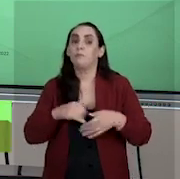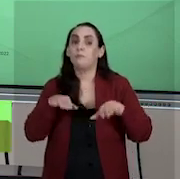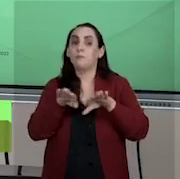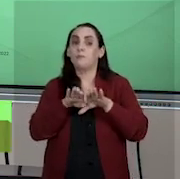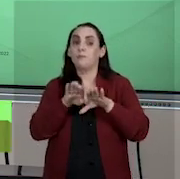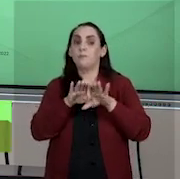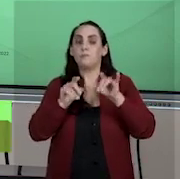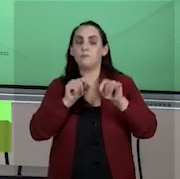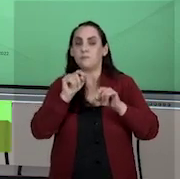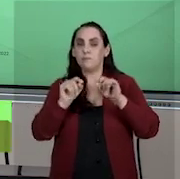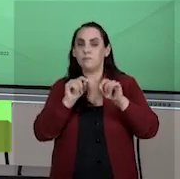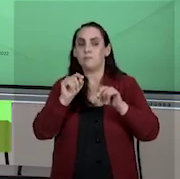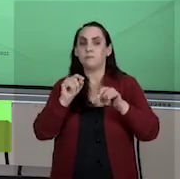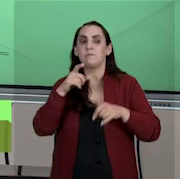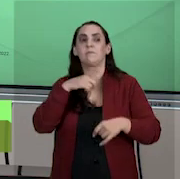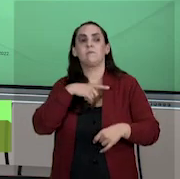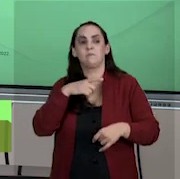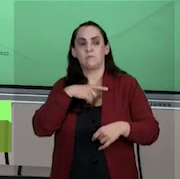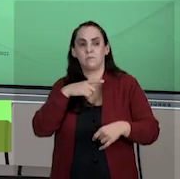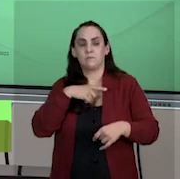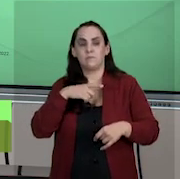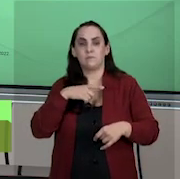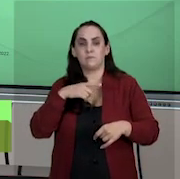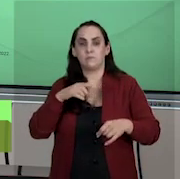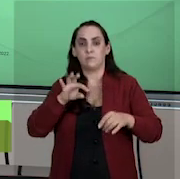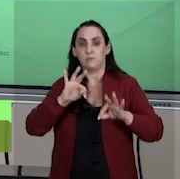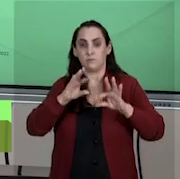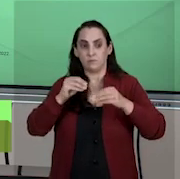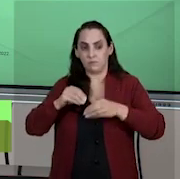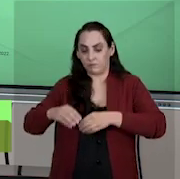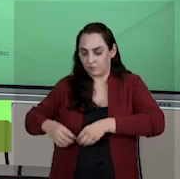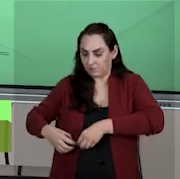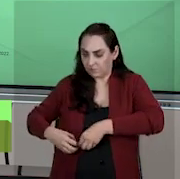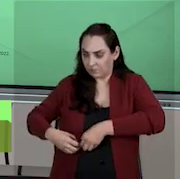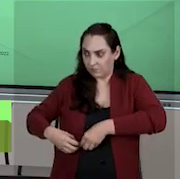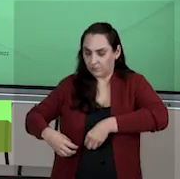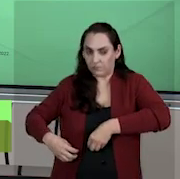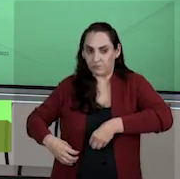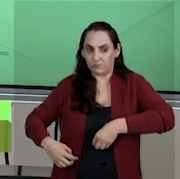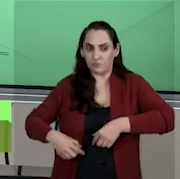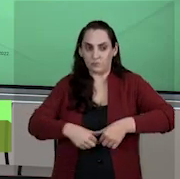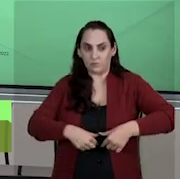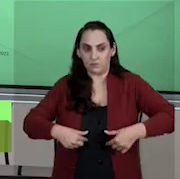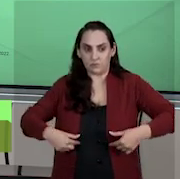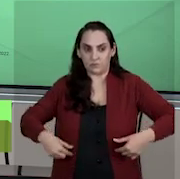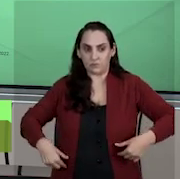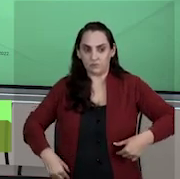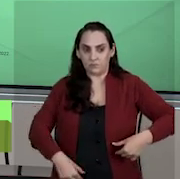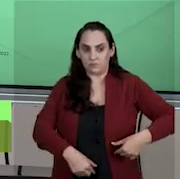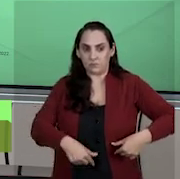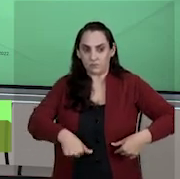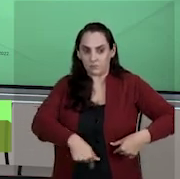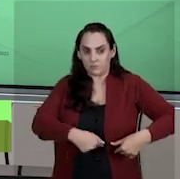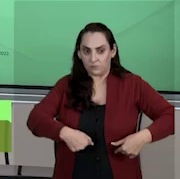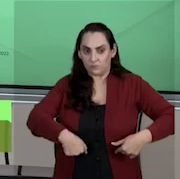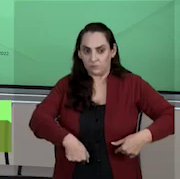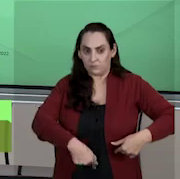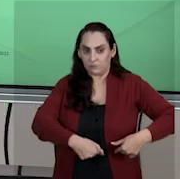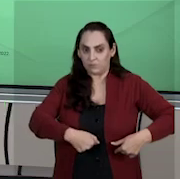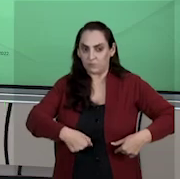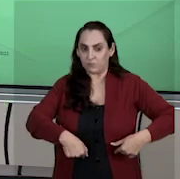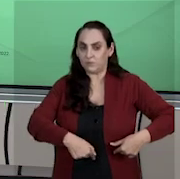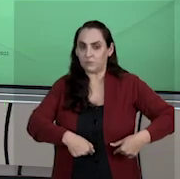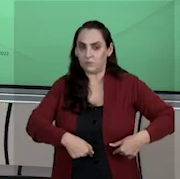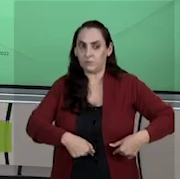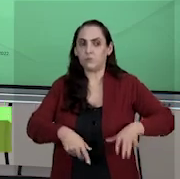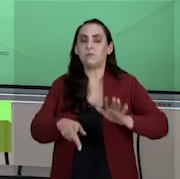estômago, nós vamos ter o intestino, e aí nós temos dois intestinos, o intestino grosso e o intestino delgado. O